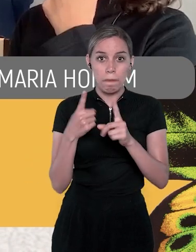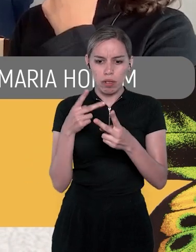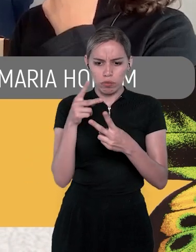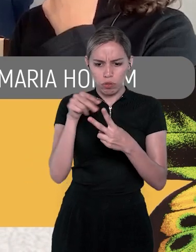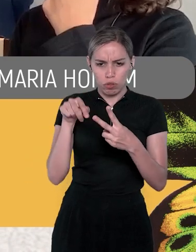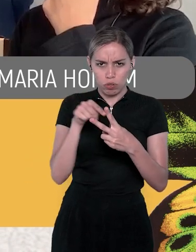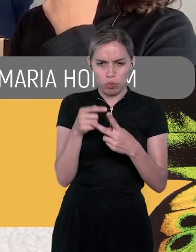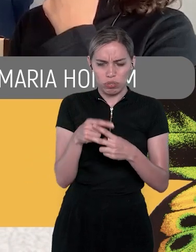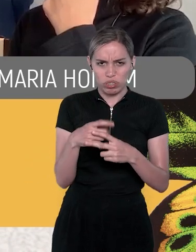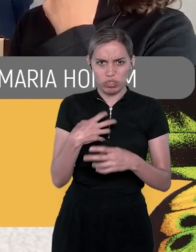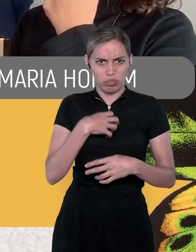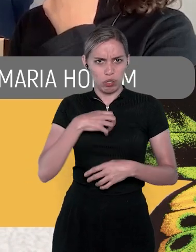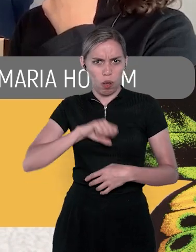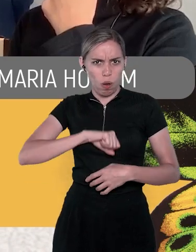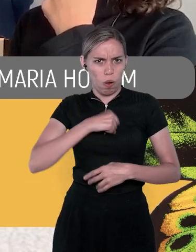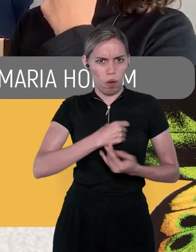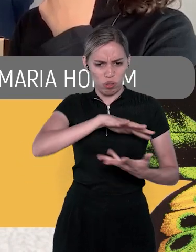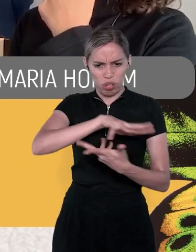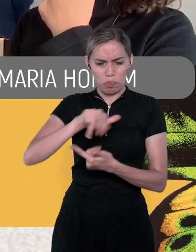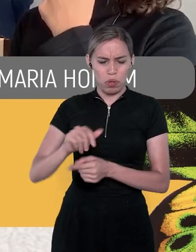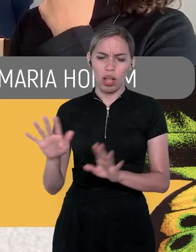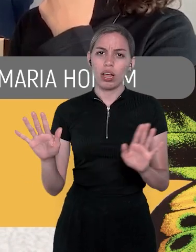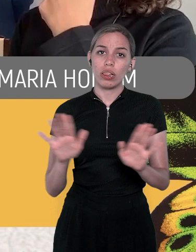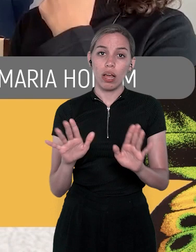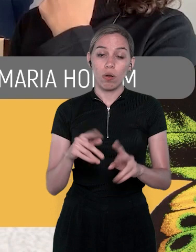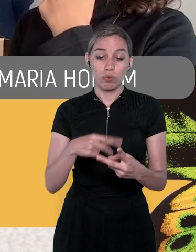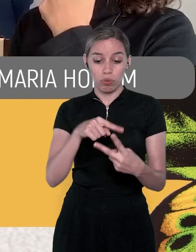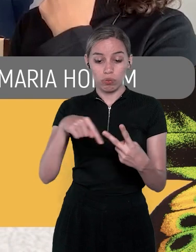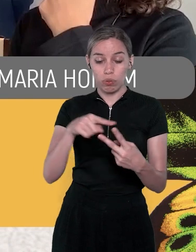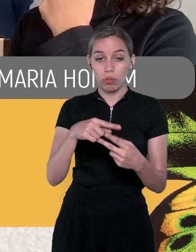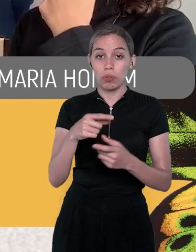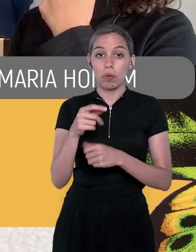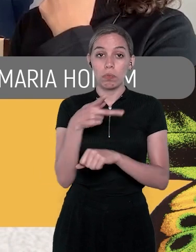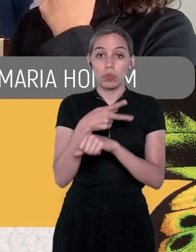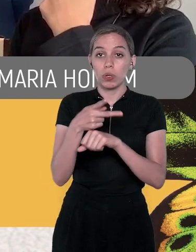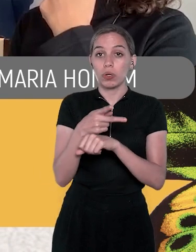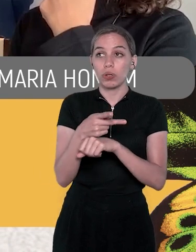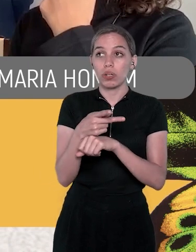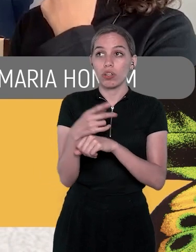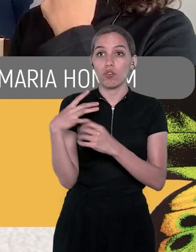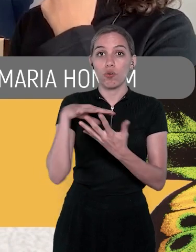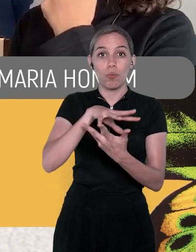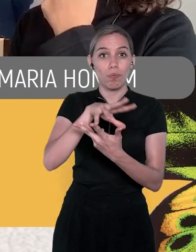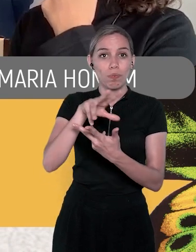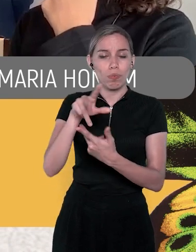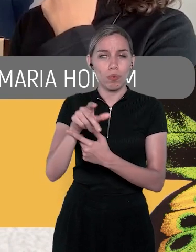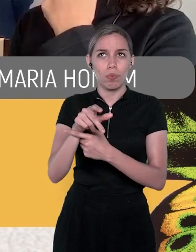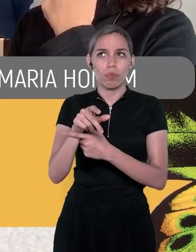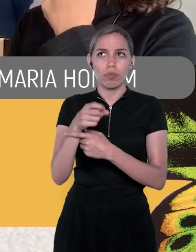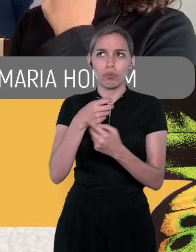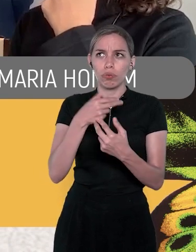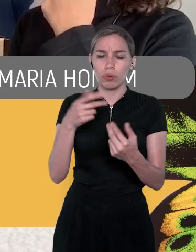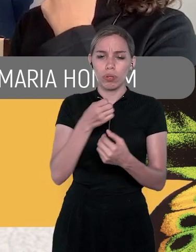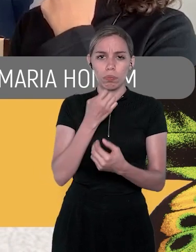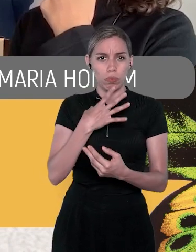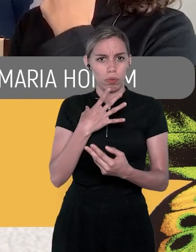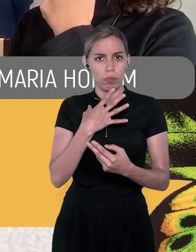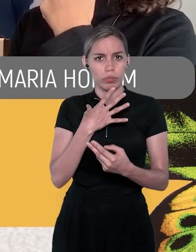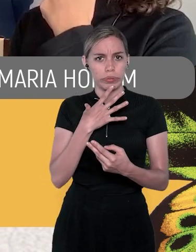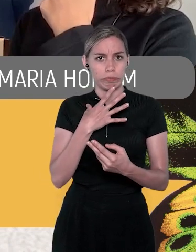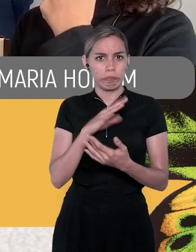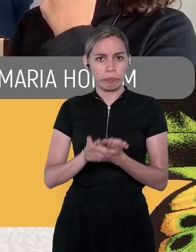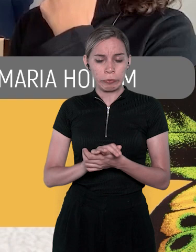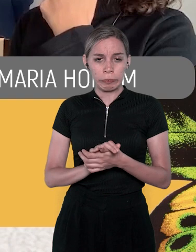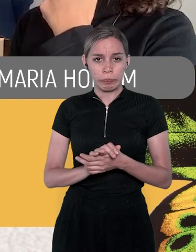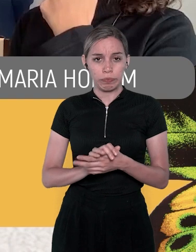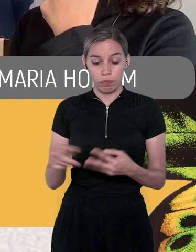mais zen, quer dizer, mais em busca de soluções pelo amor, né. O outro, o Mandela, eu